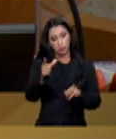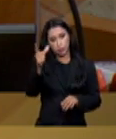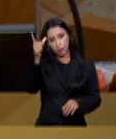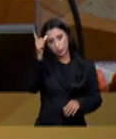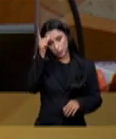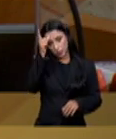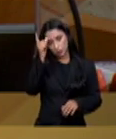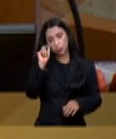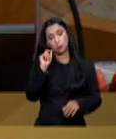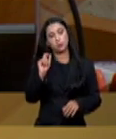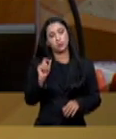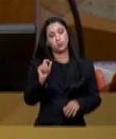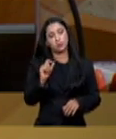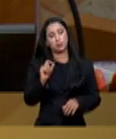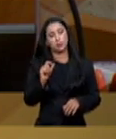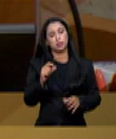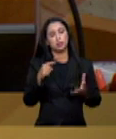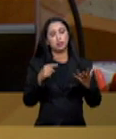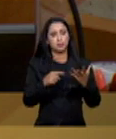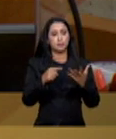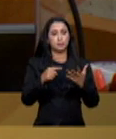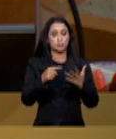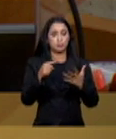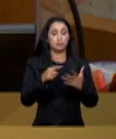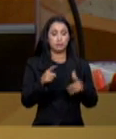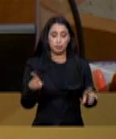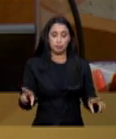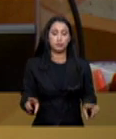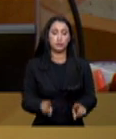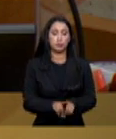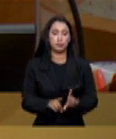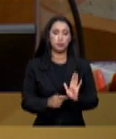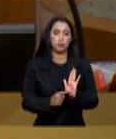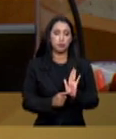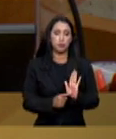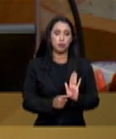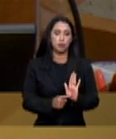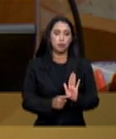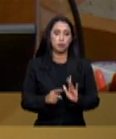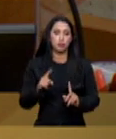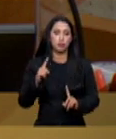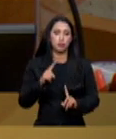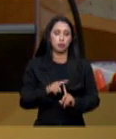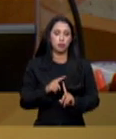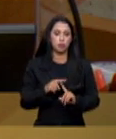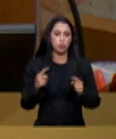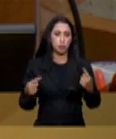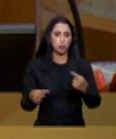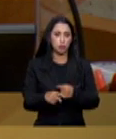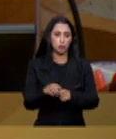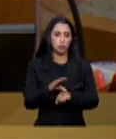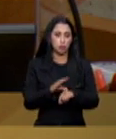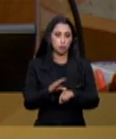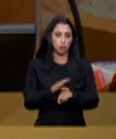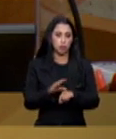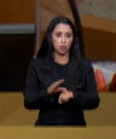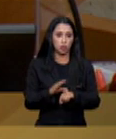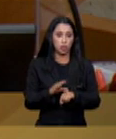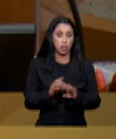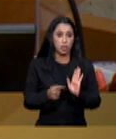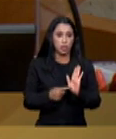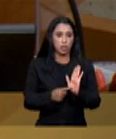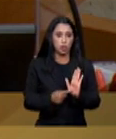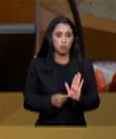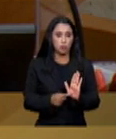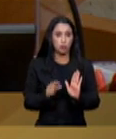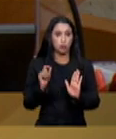se dizia, nesses casos você está também explicitando algum tipo de inconstitucionalidade, e aí aparece, então,